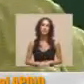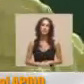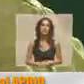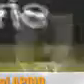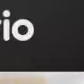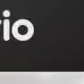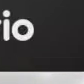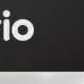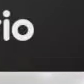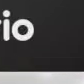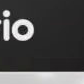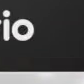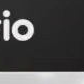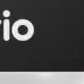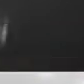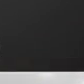outras pessoas e